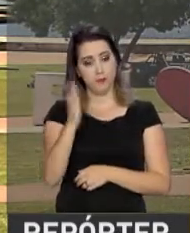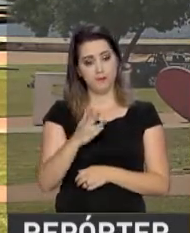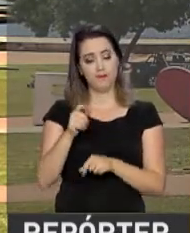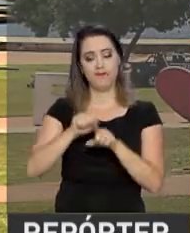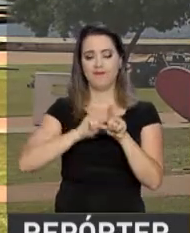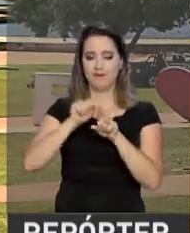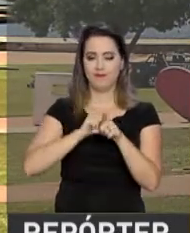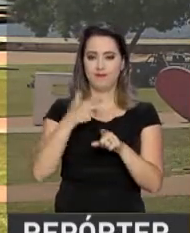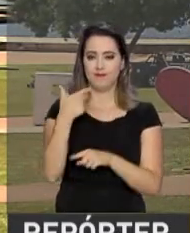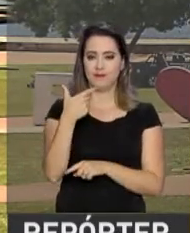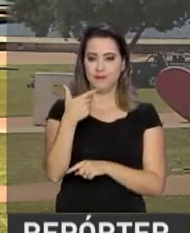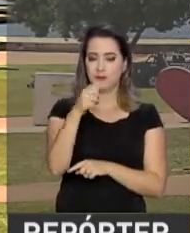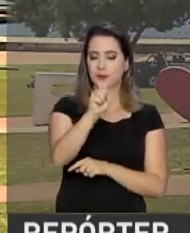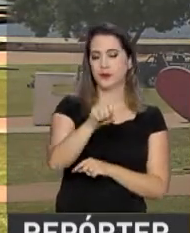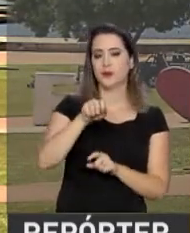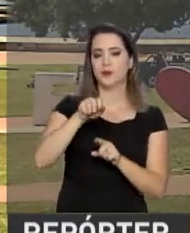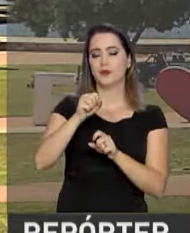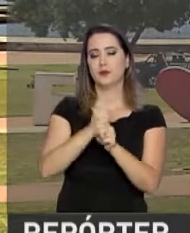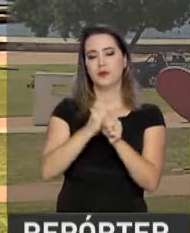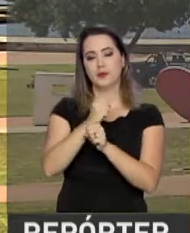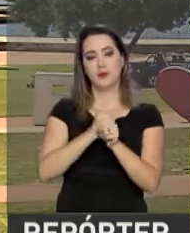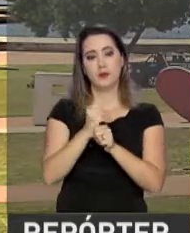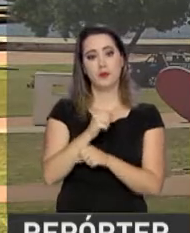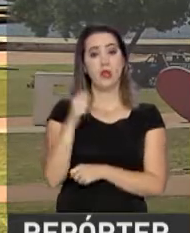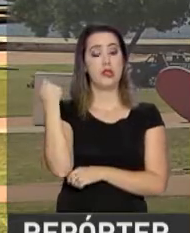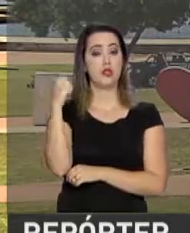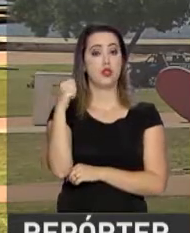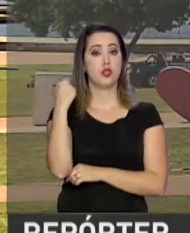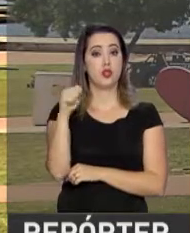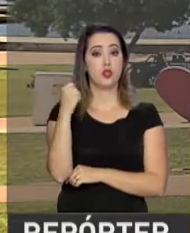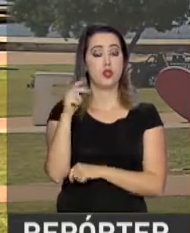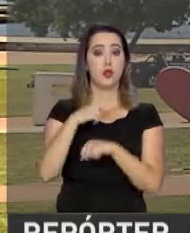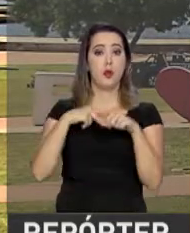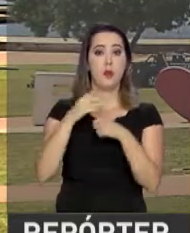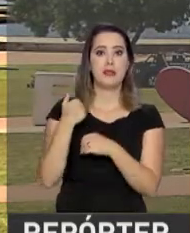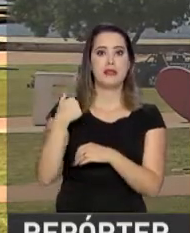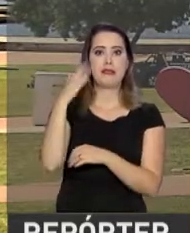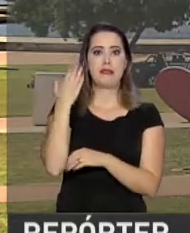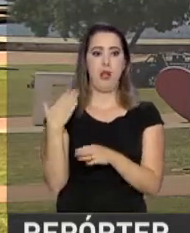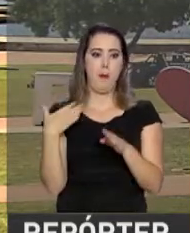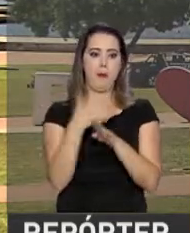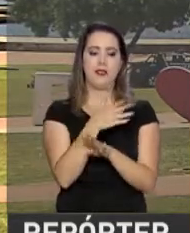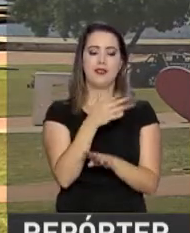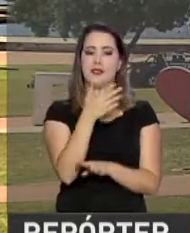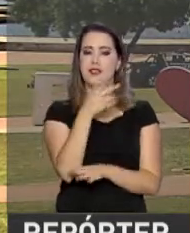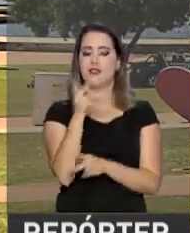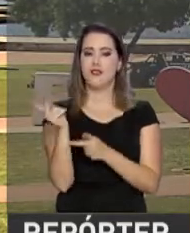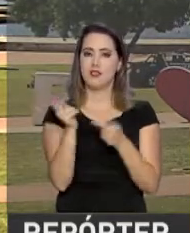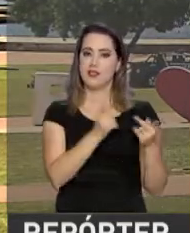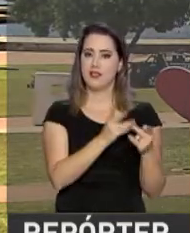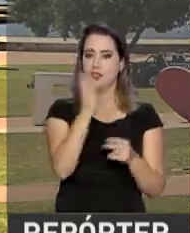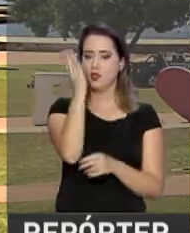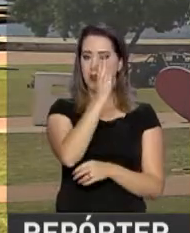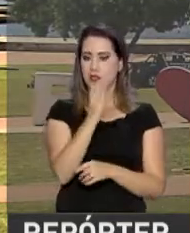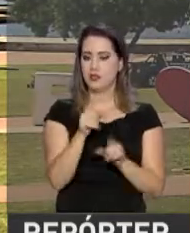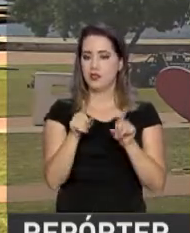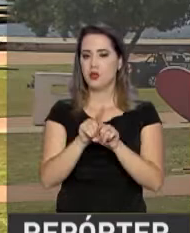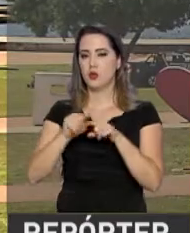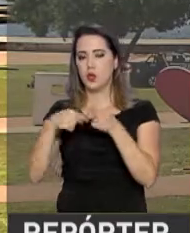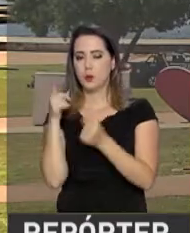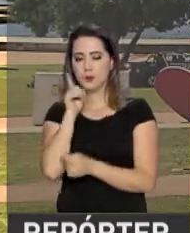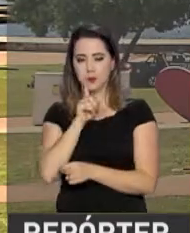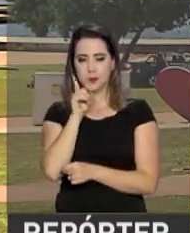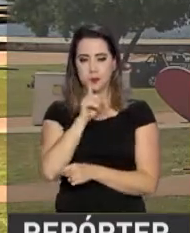dos últimos 28 anos. A Argentina é o país que mais envia visitantes ao Brasil. Em seguida, vem os